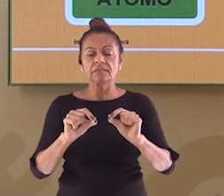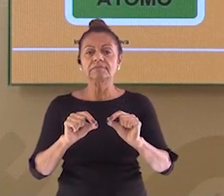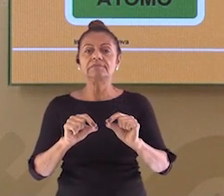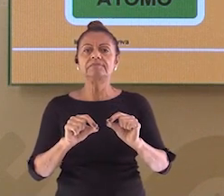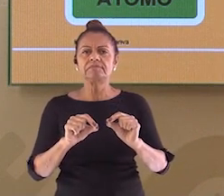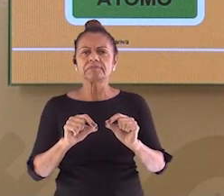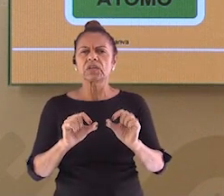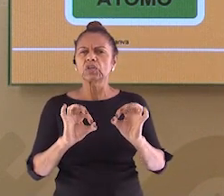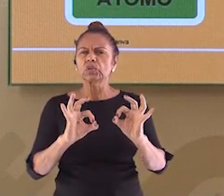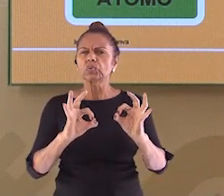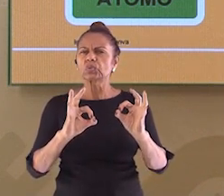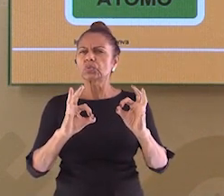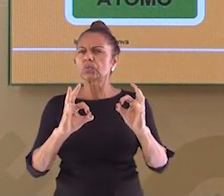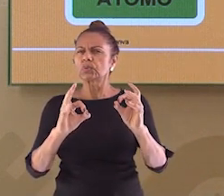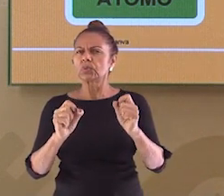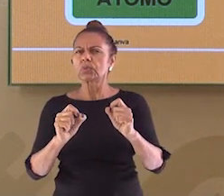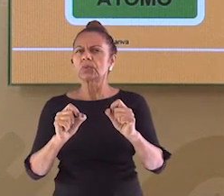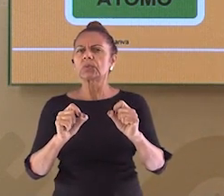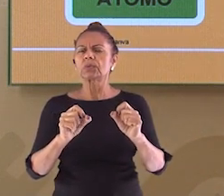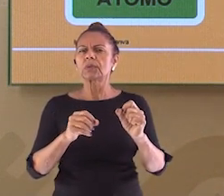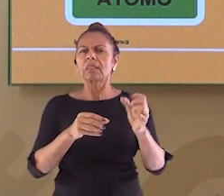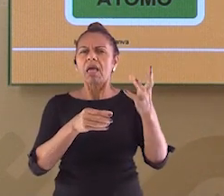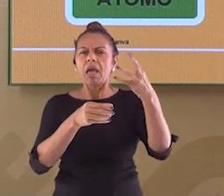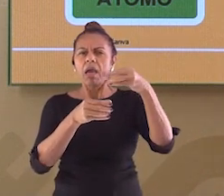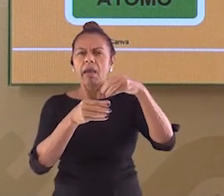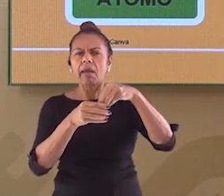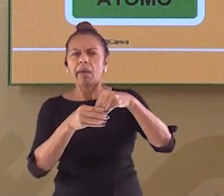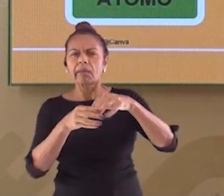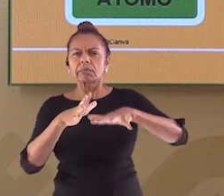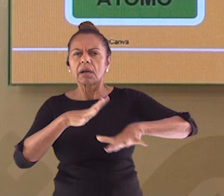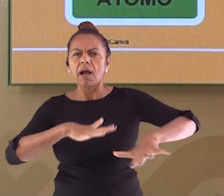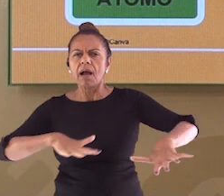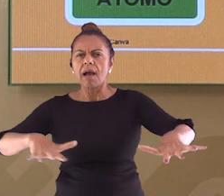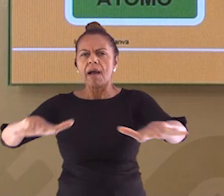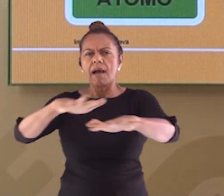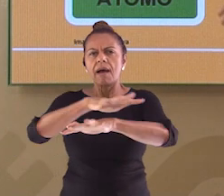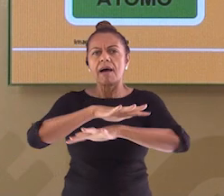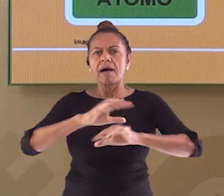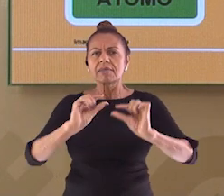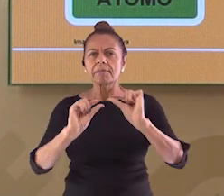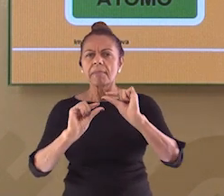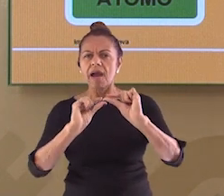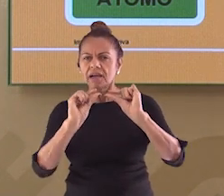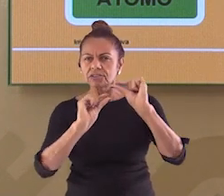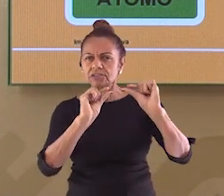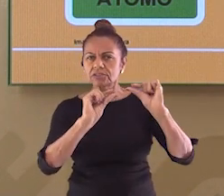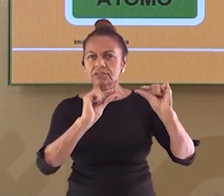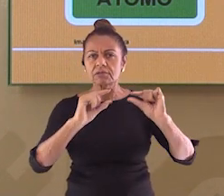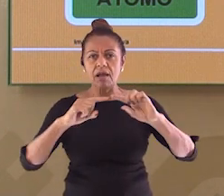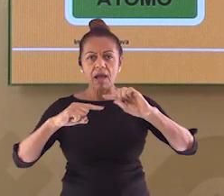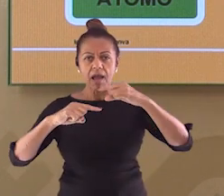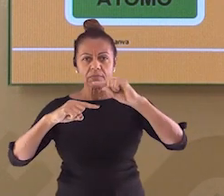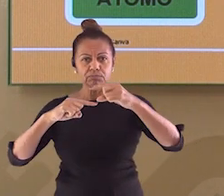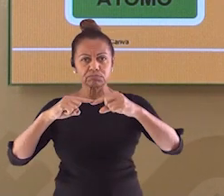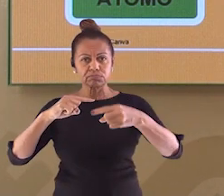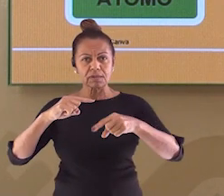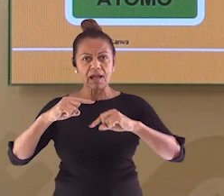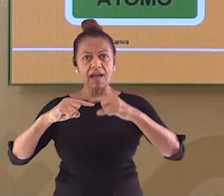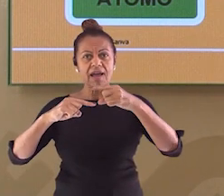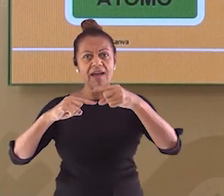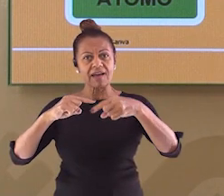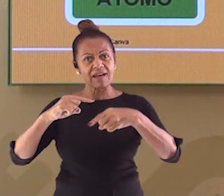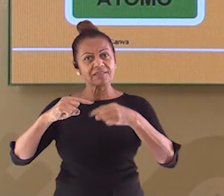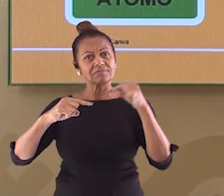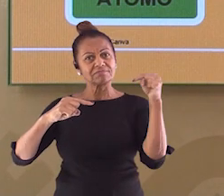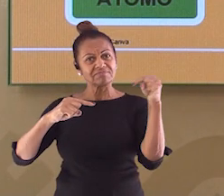partículas muito, mas muito pequenas, também conhecidas como átomos. O conjunto de átomos, ele forma